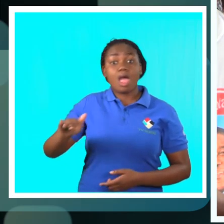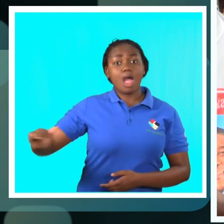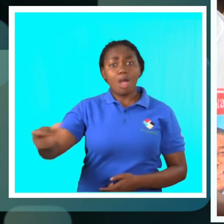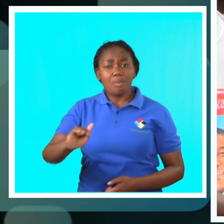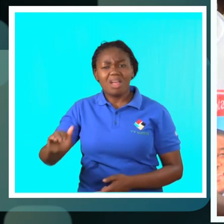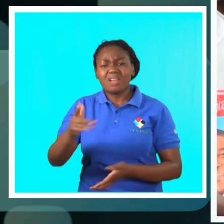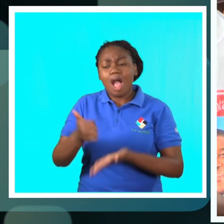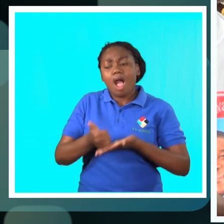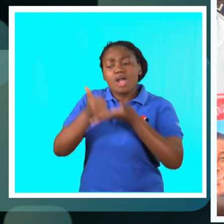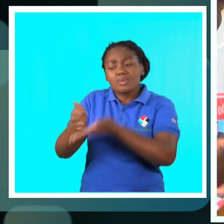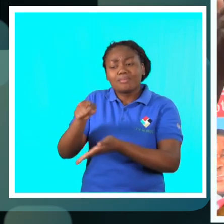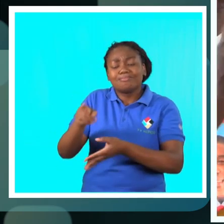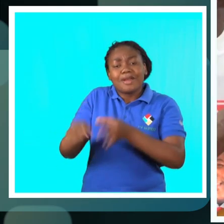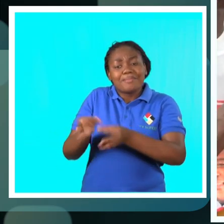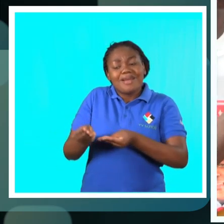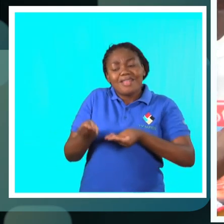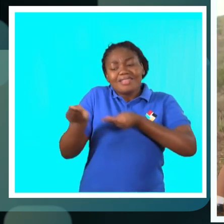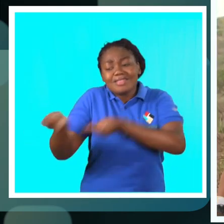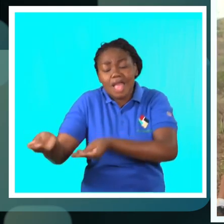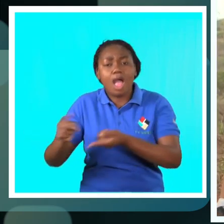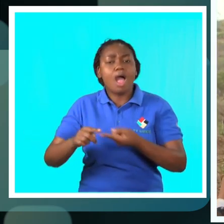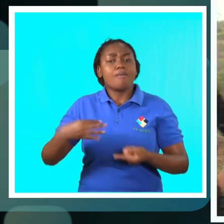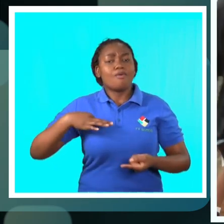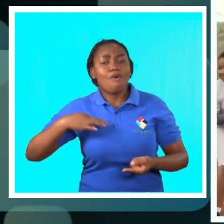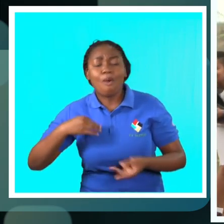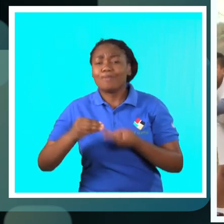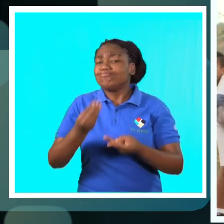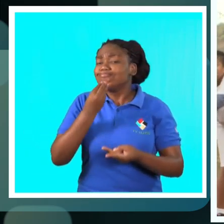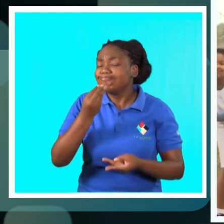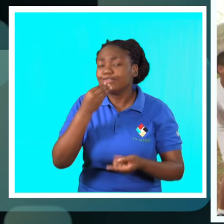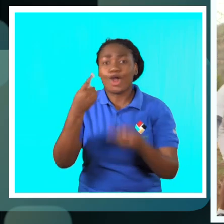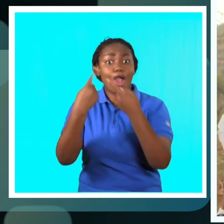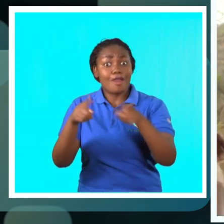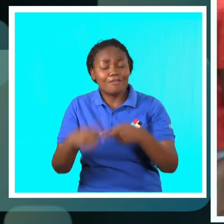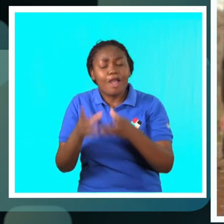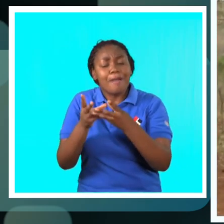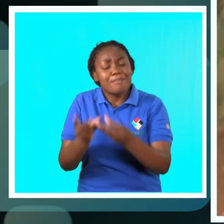decidiram oferecer a esta comunidade roupa e produtos alimentares.